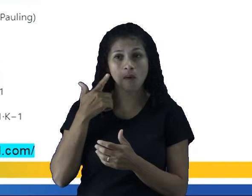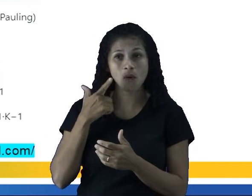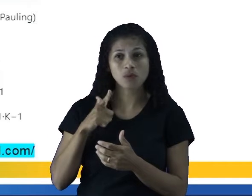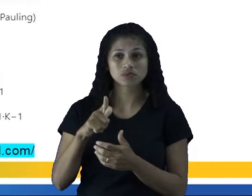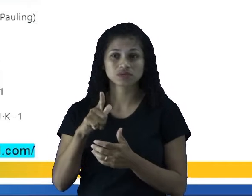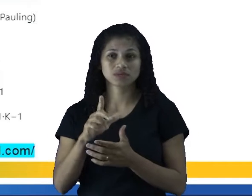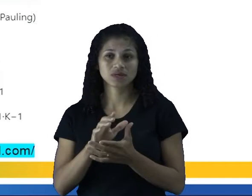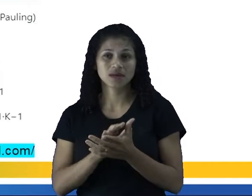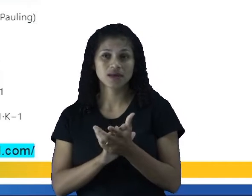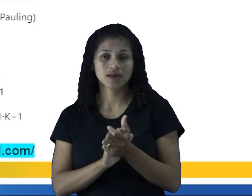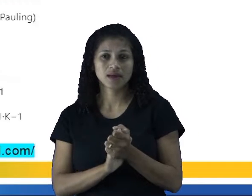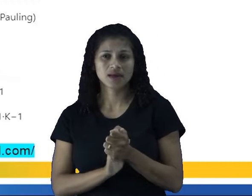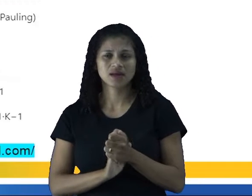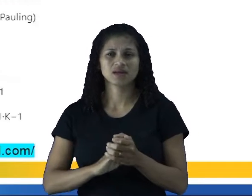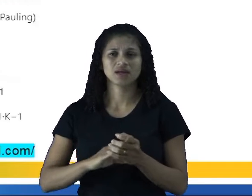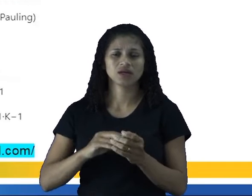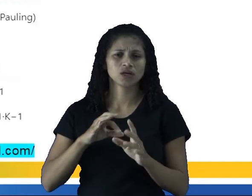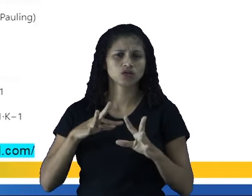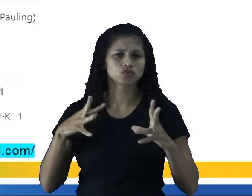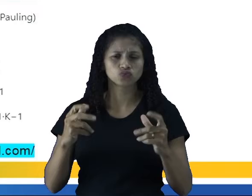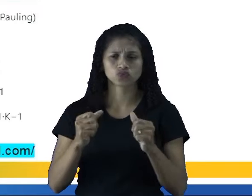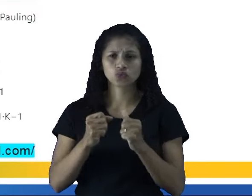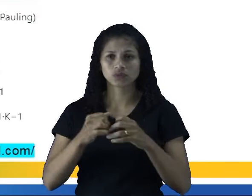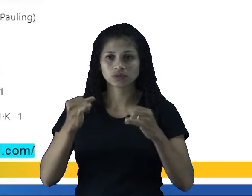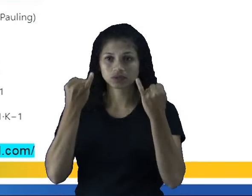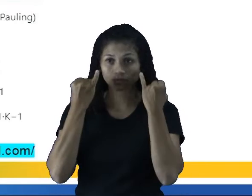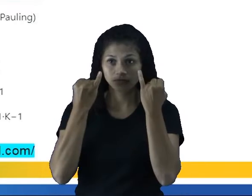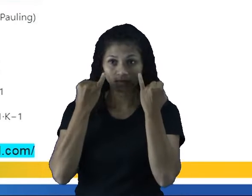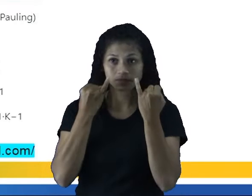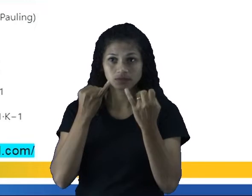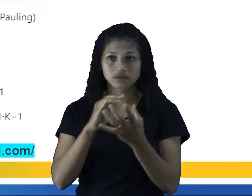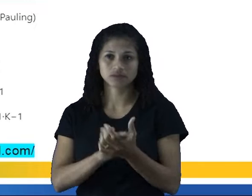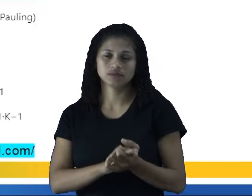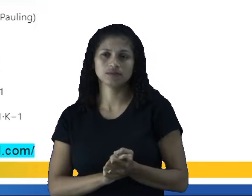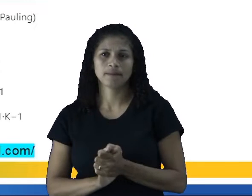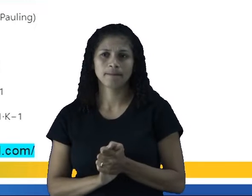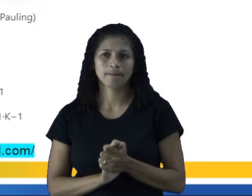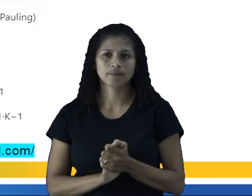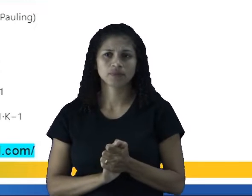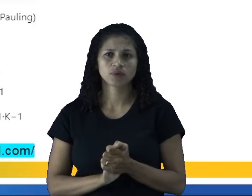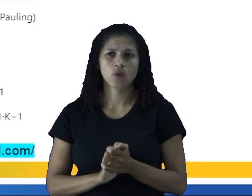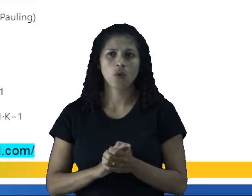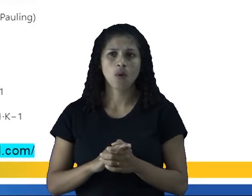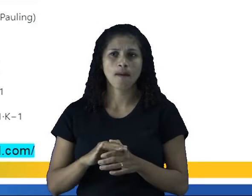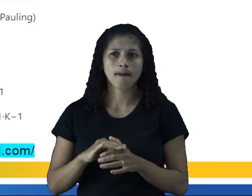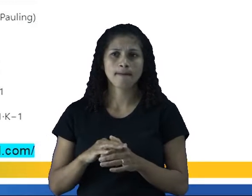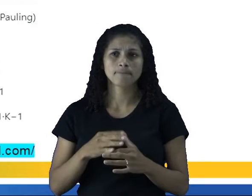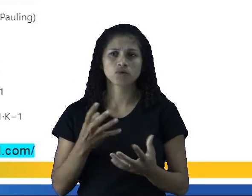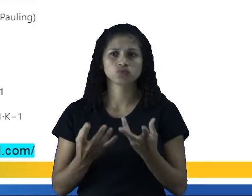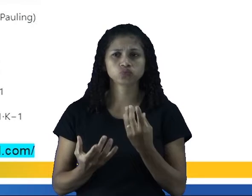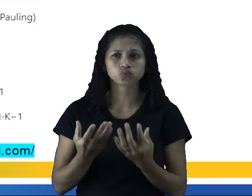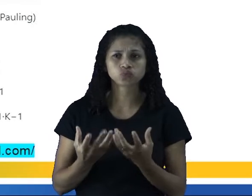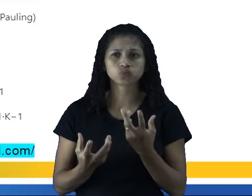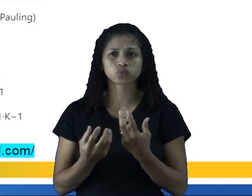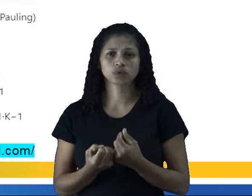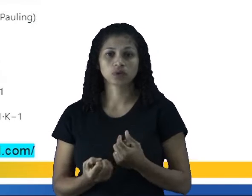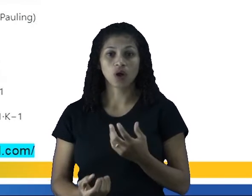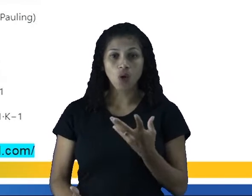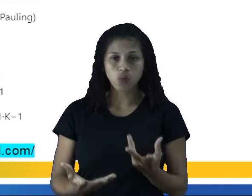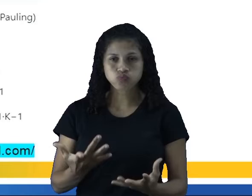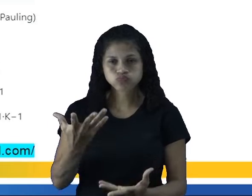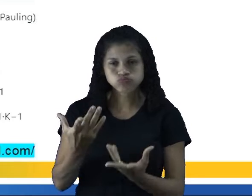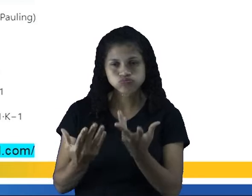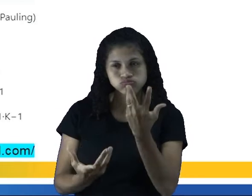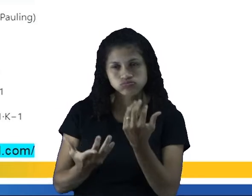né? Desde a densidade, volume atômico, raio covalente, né? O ponto de fusão e ebulição, o calor de